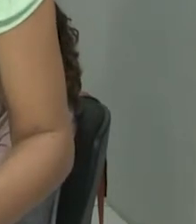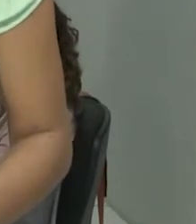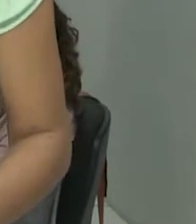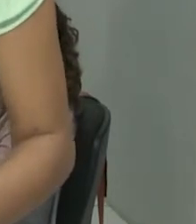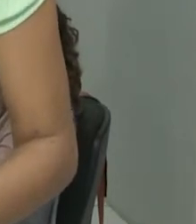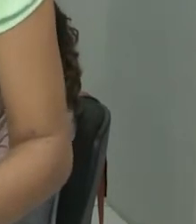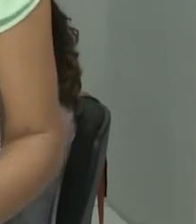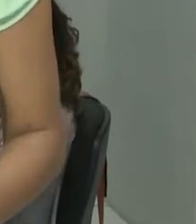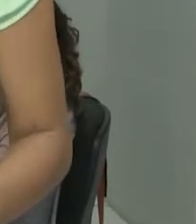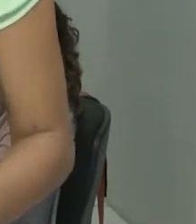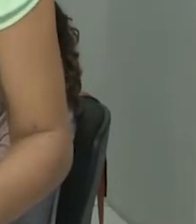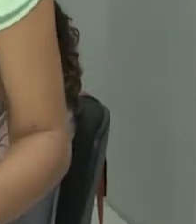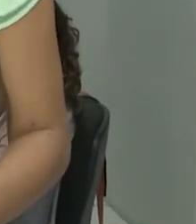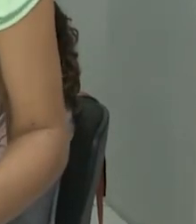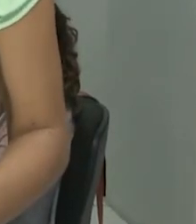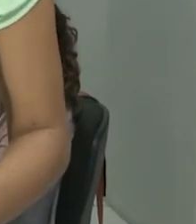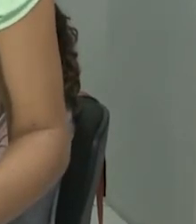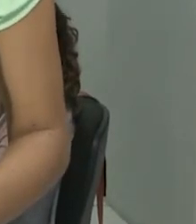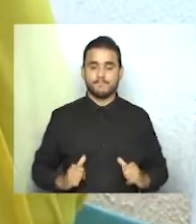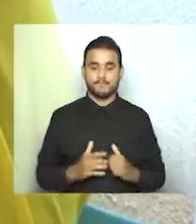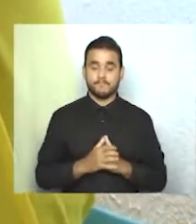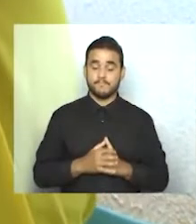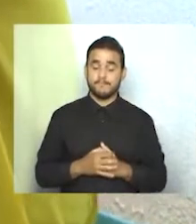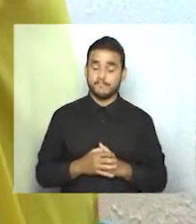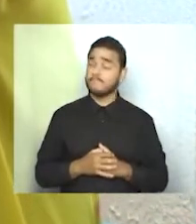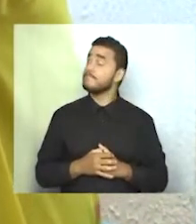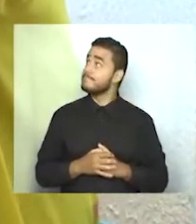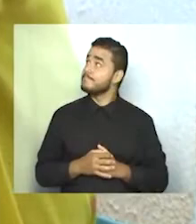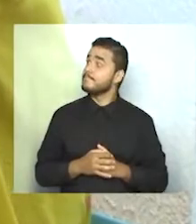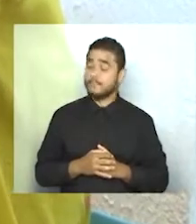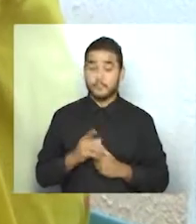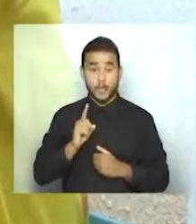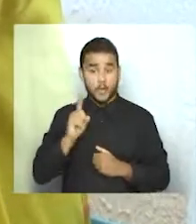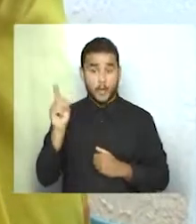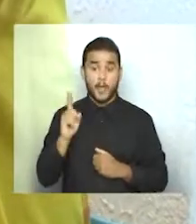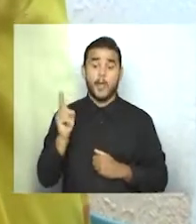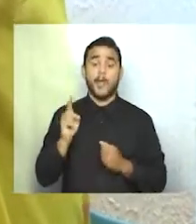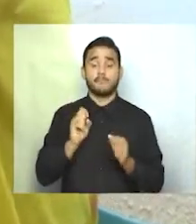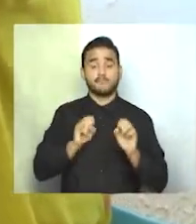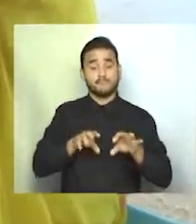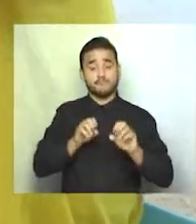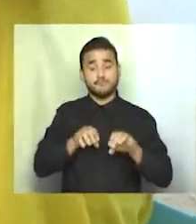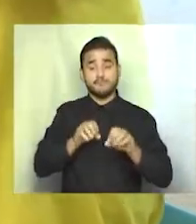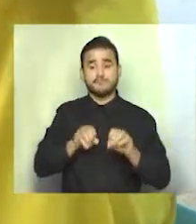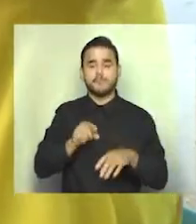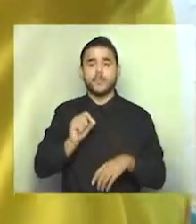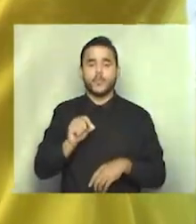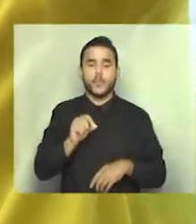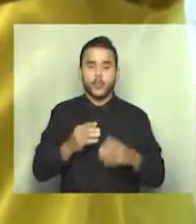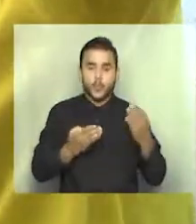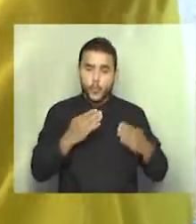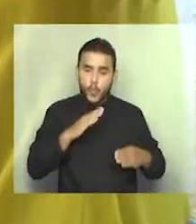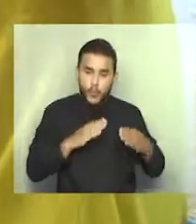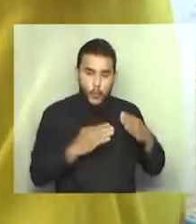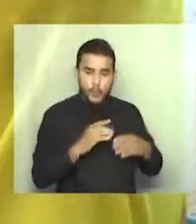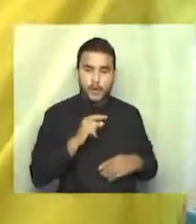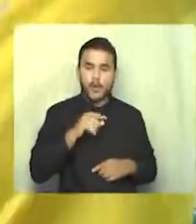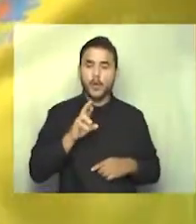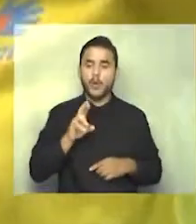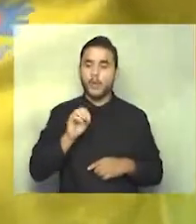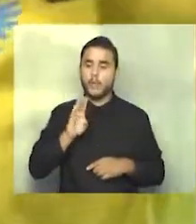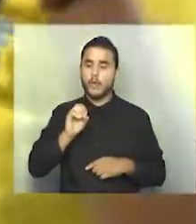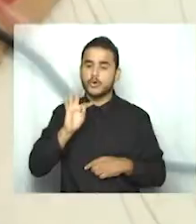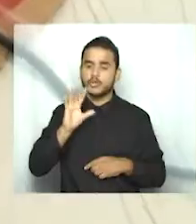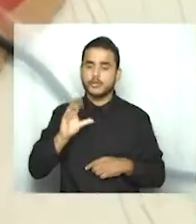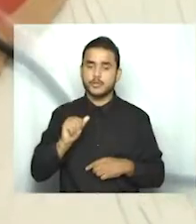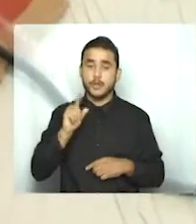consciência ambiental promovidas pela entidade. Thaís tem aulas de robótica sustentável no contraturno escolar ofertadas pelo Instituto